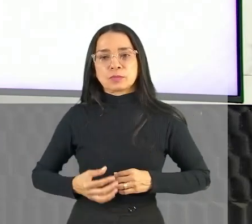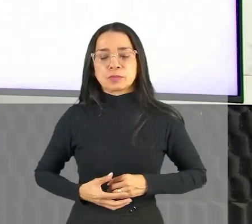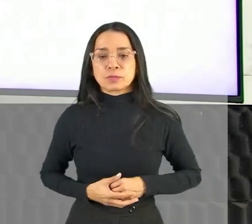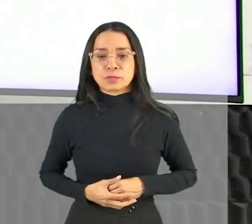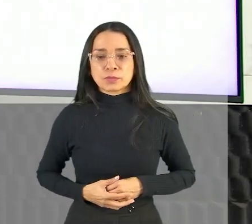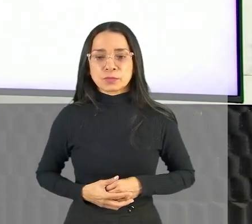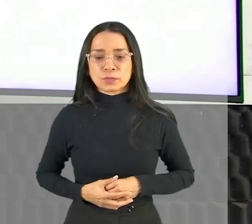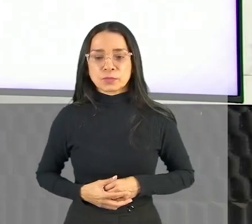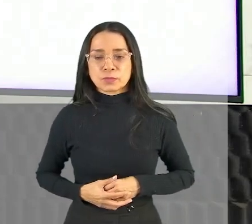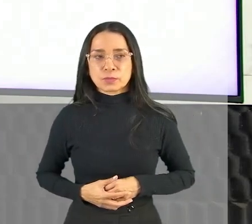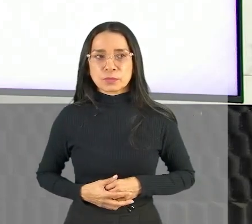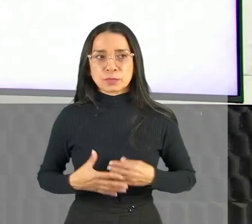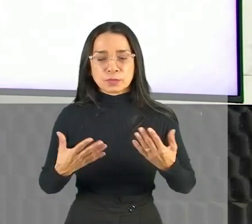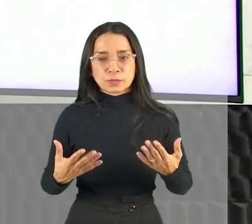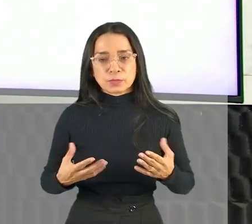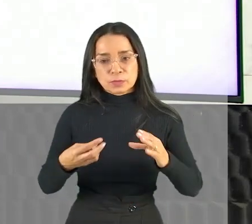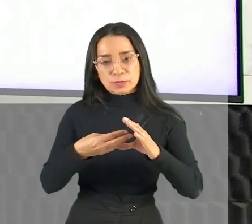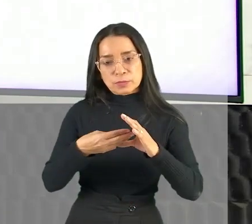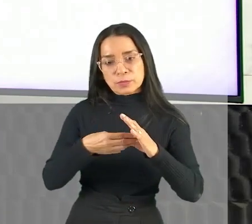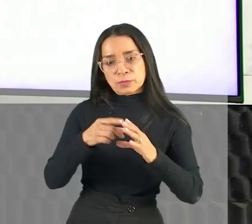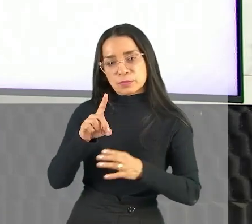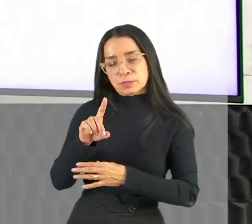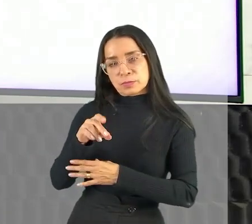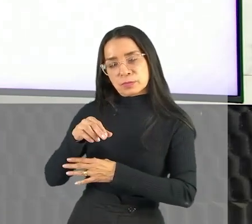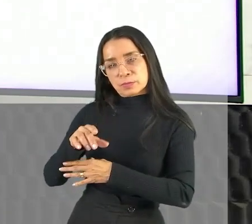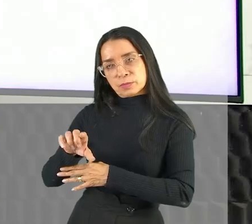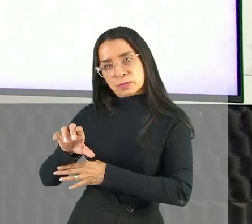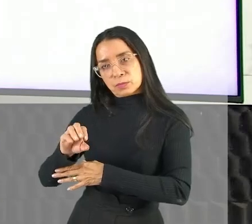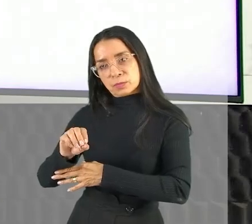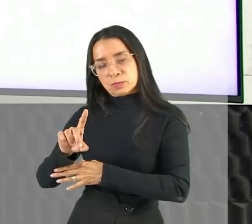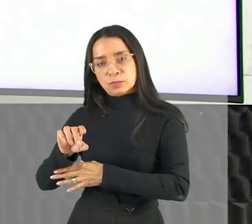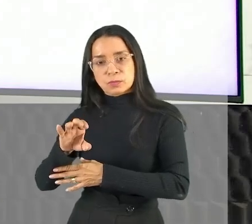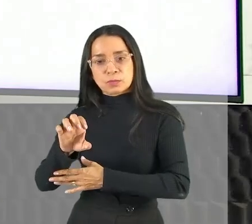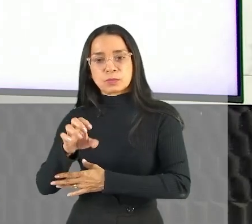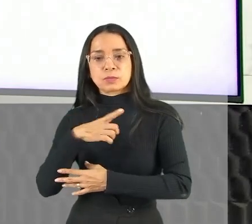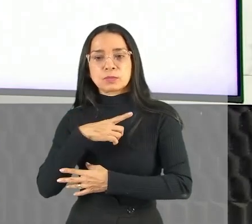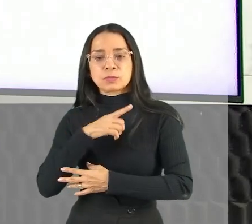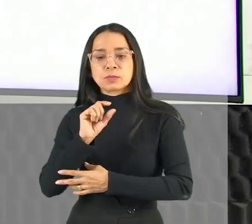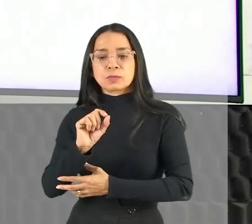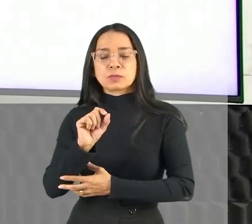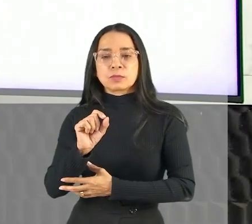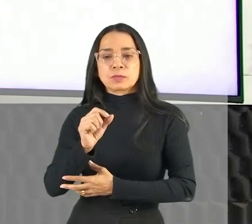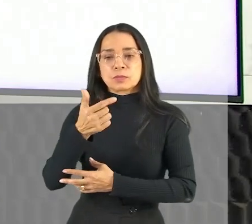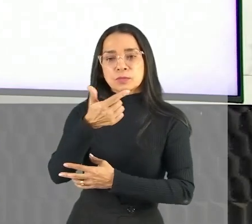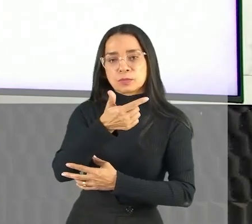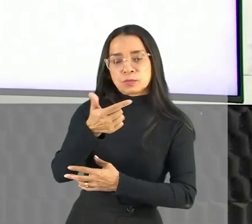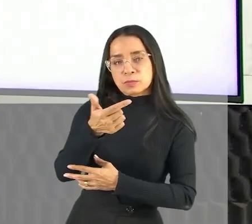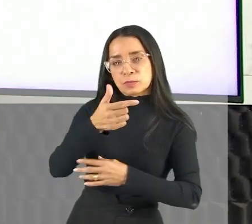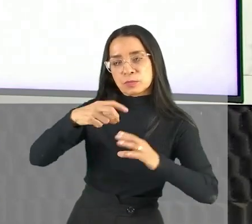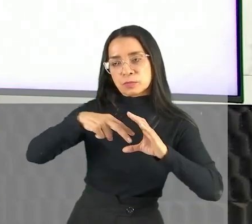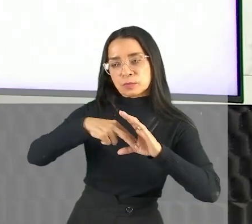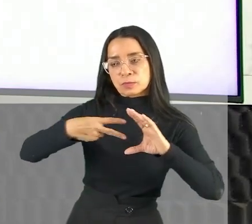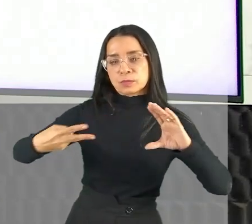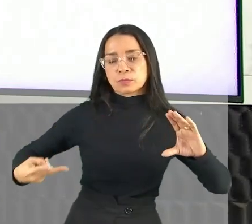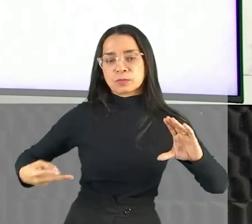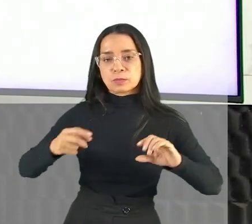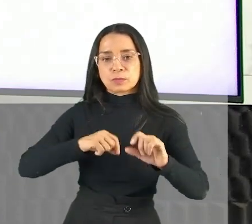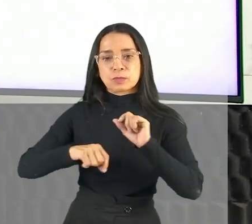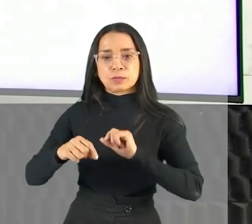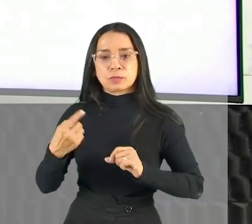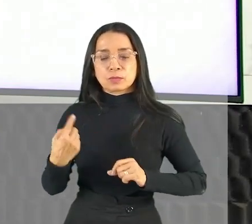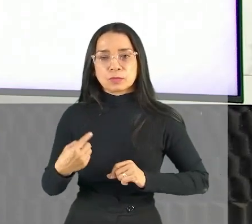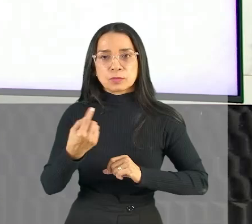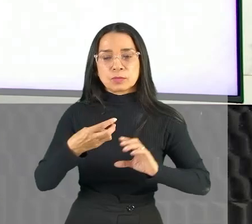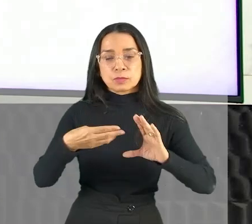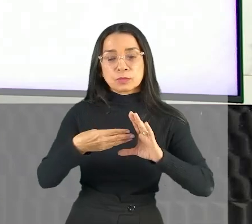espécie. Então, a célula diploide dessa espécie vai ter o quê? 22 cromossomos, né? As nossas